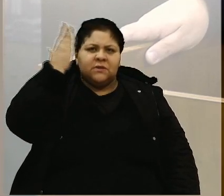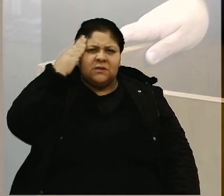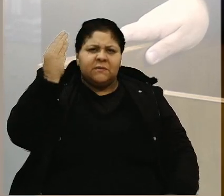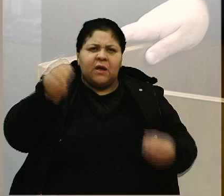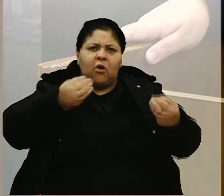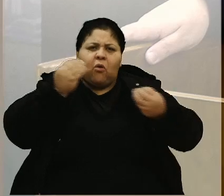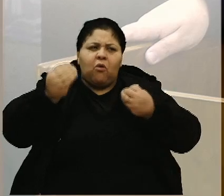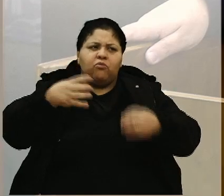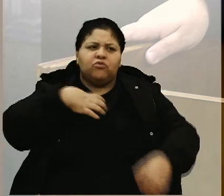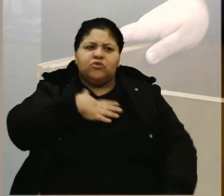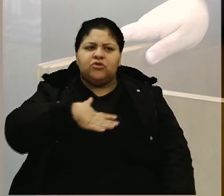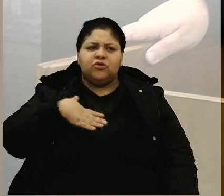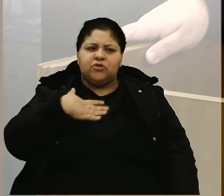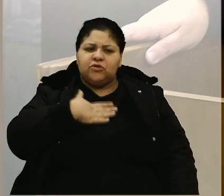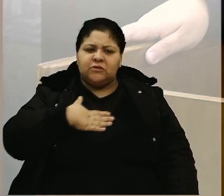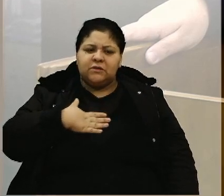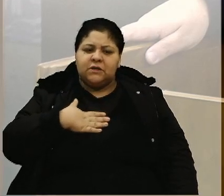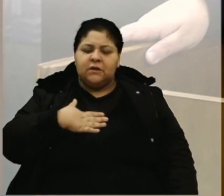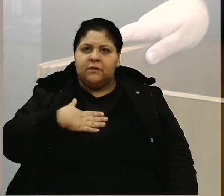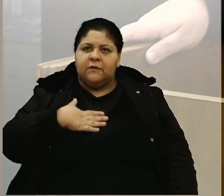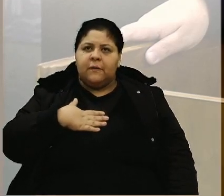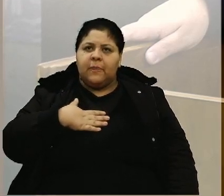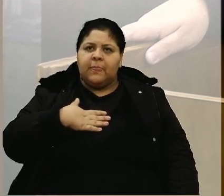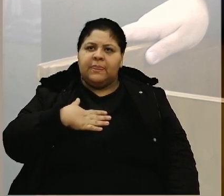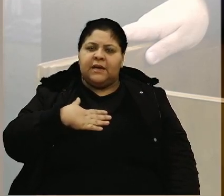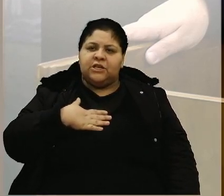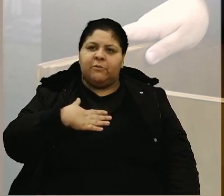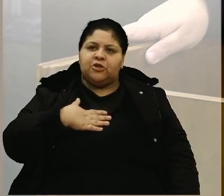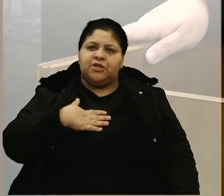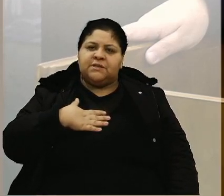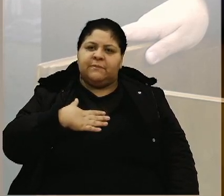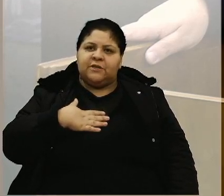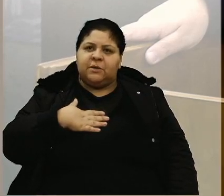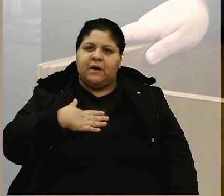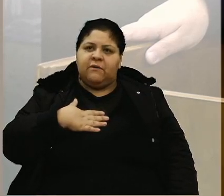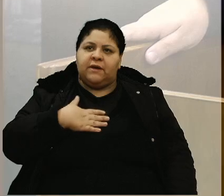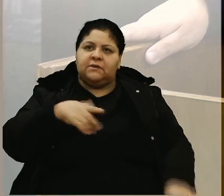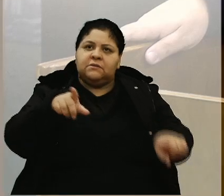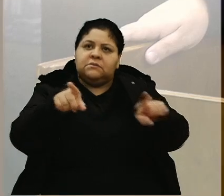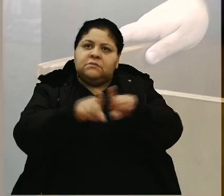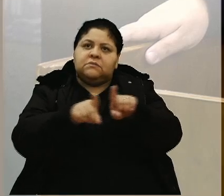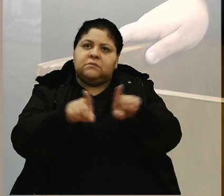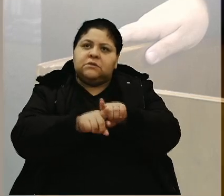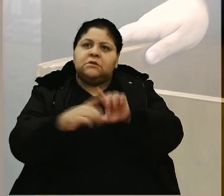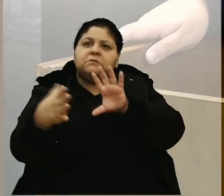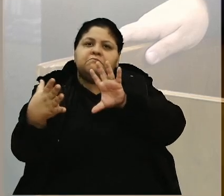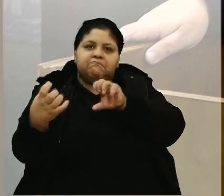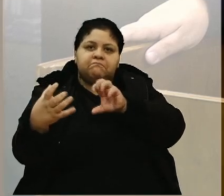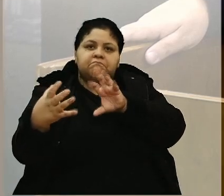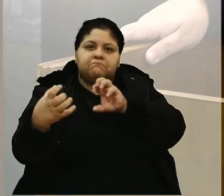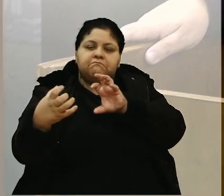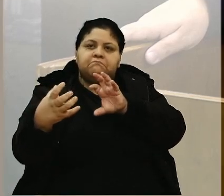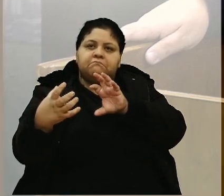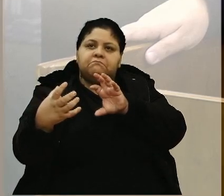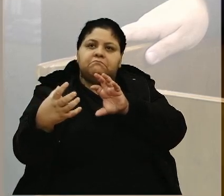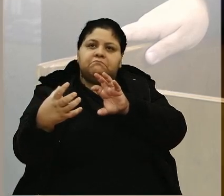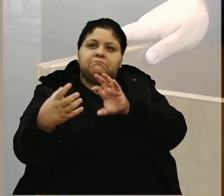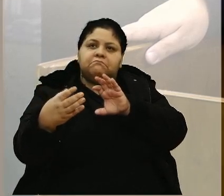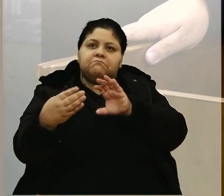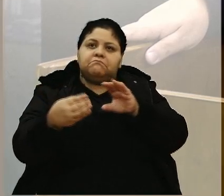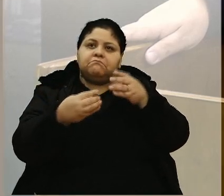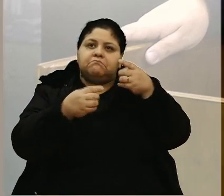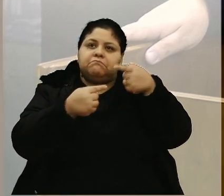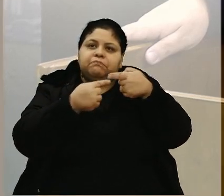sentem diante de uma fala que instiga agressão, calúnia e